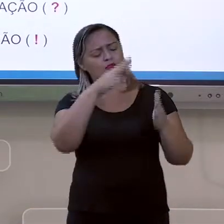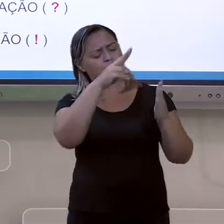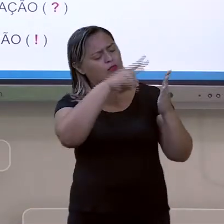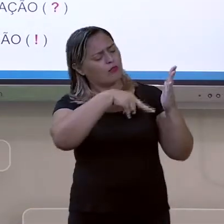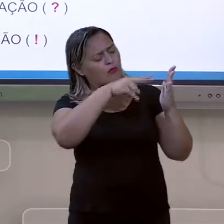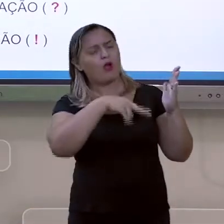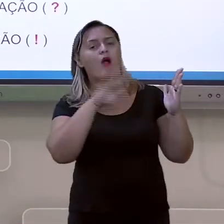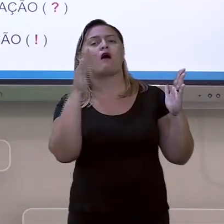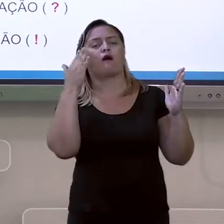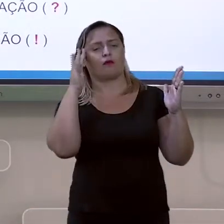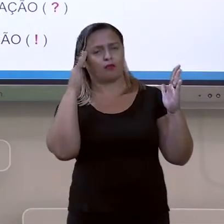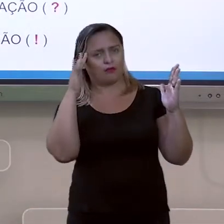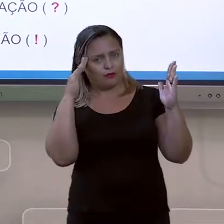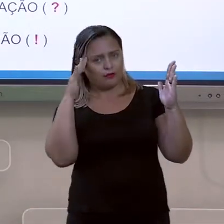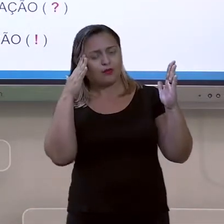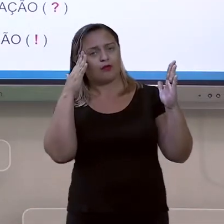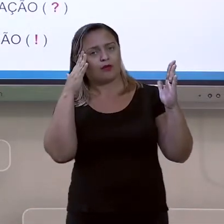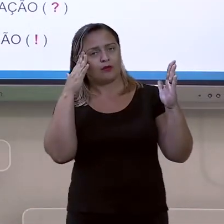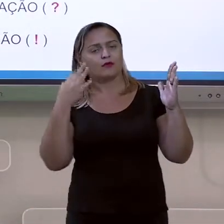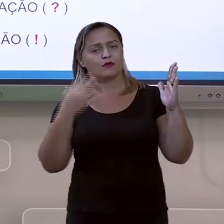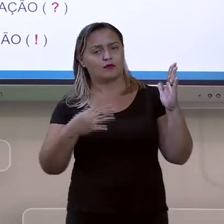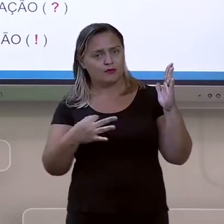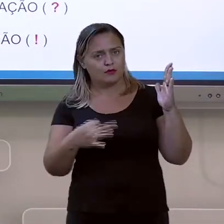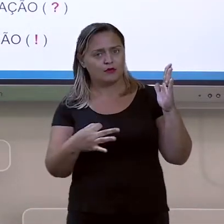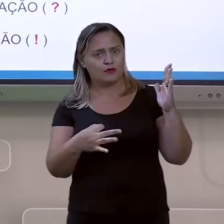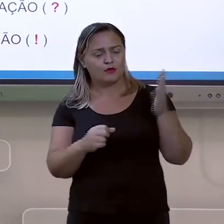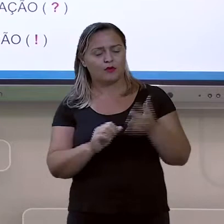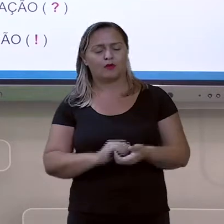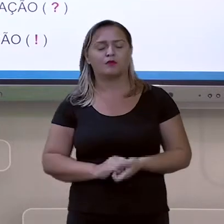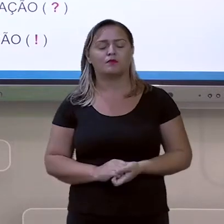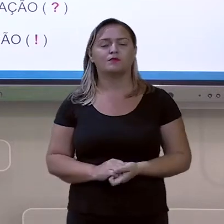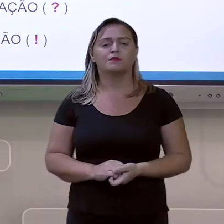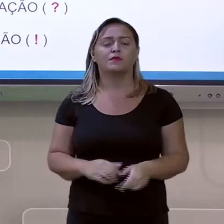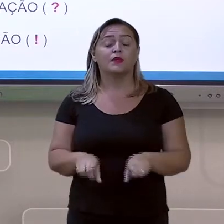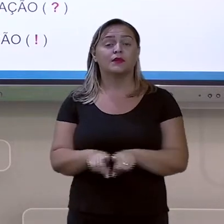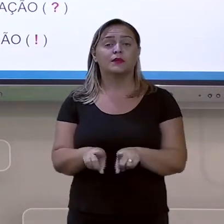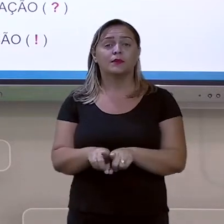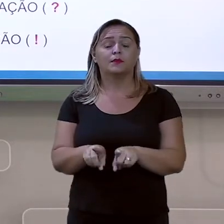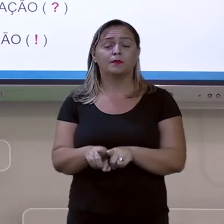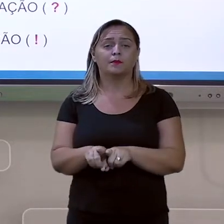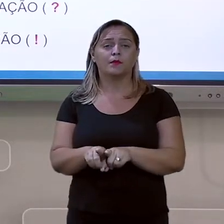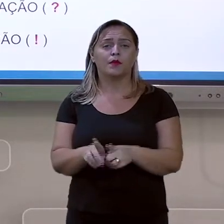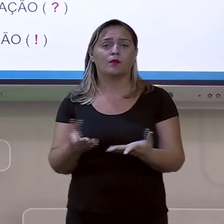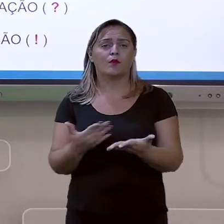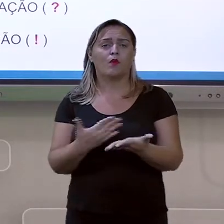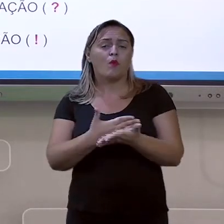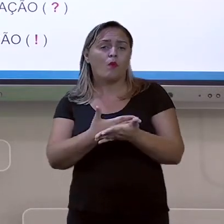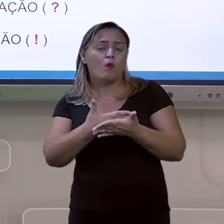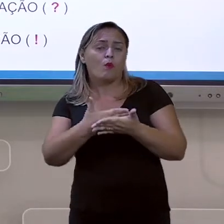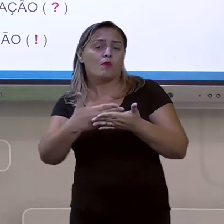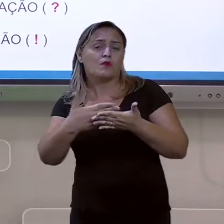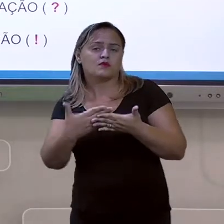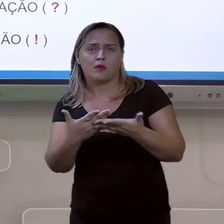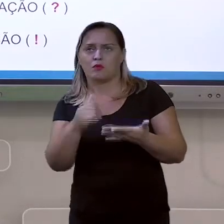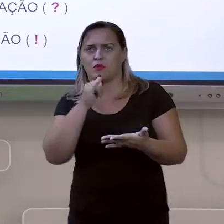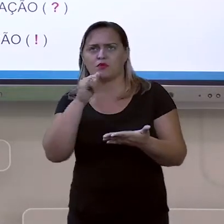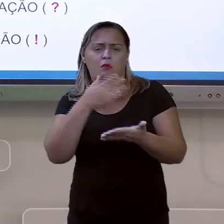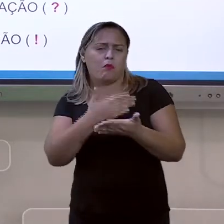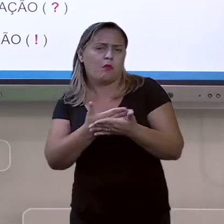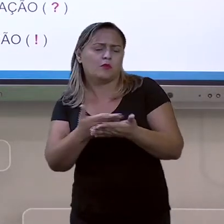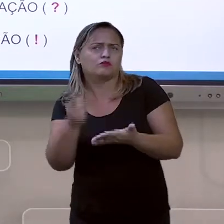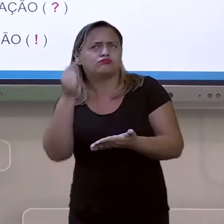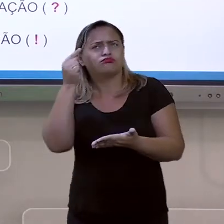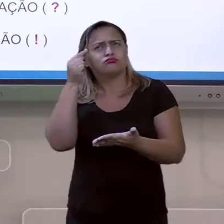que o texto tenha as pausas na hora correta, para que eu possa começar uma ideia, terminar